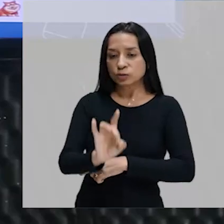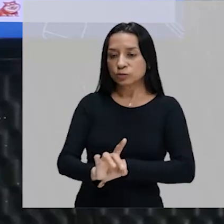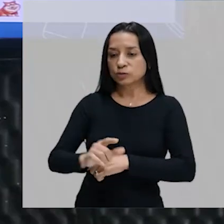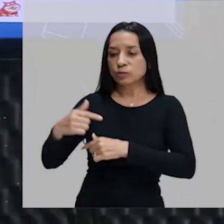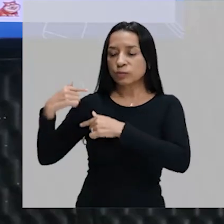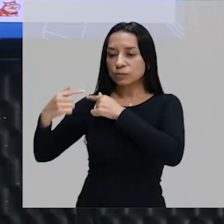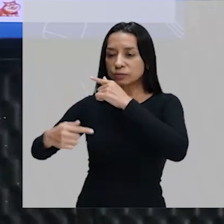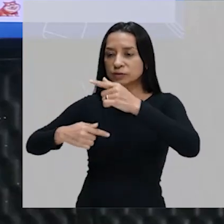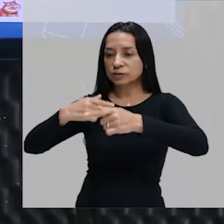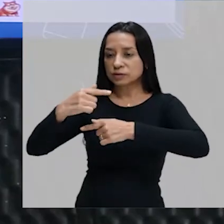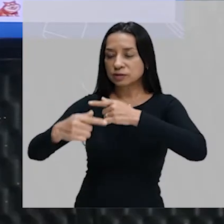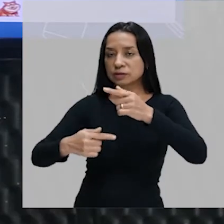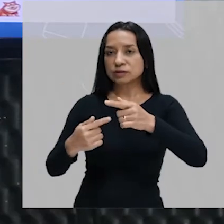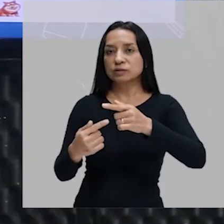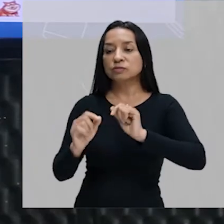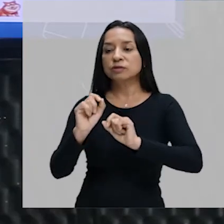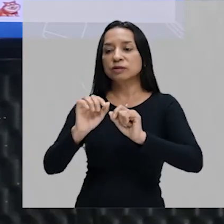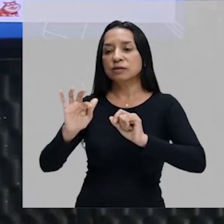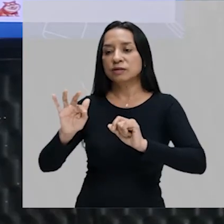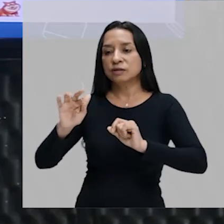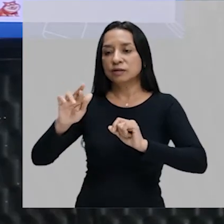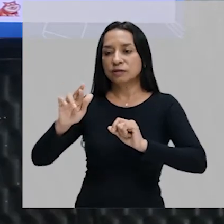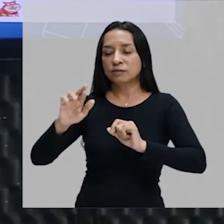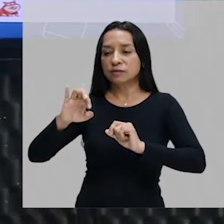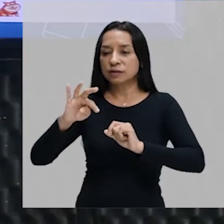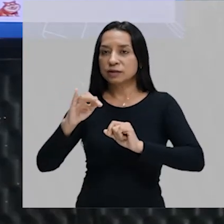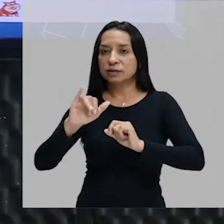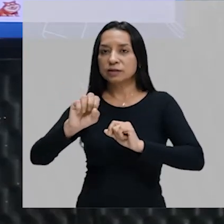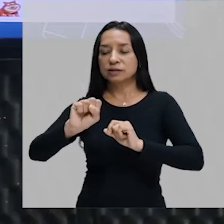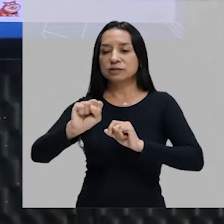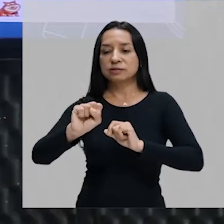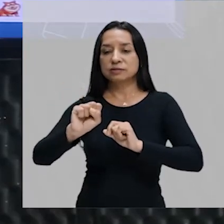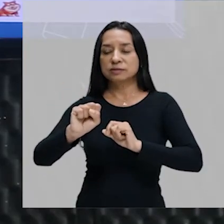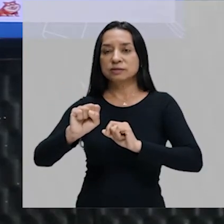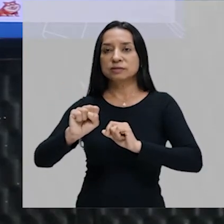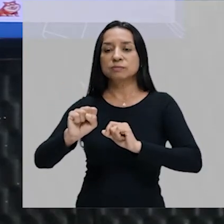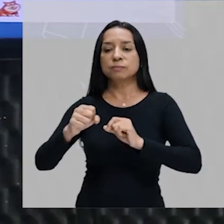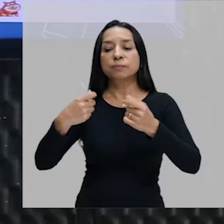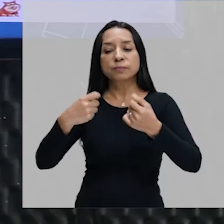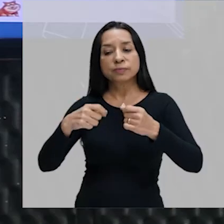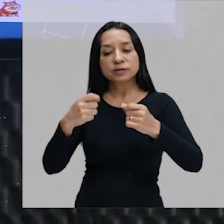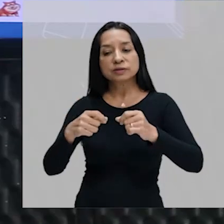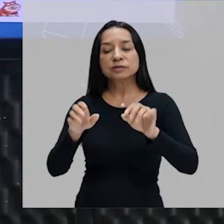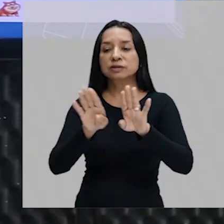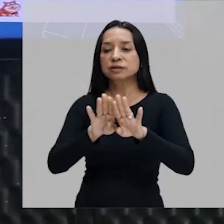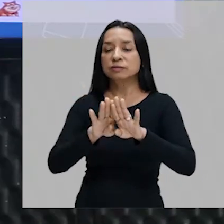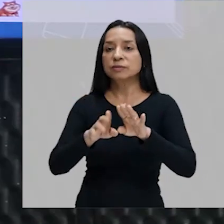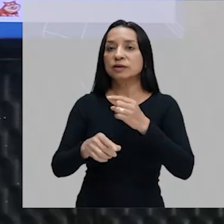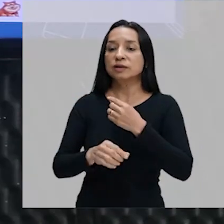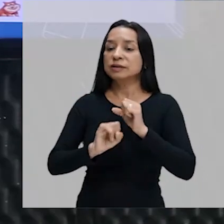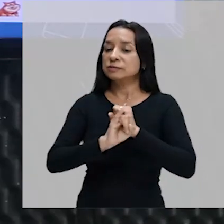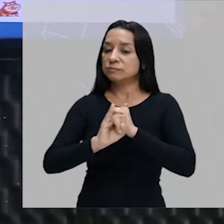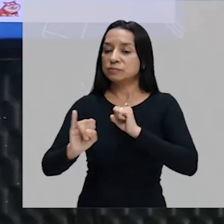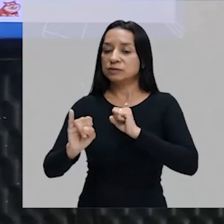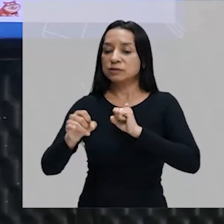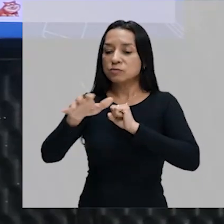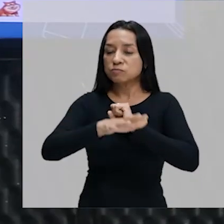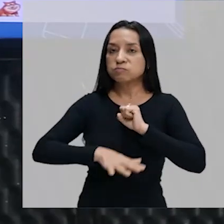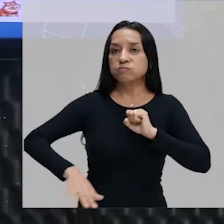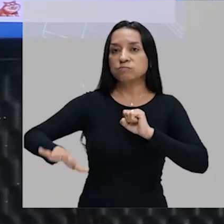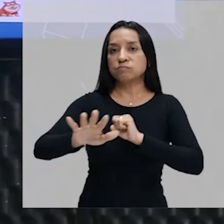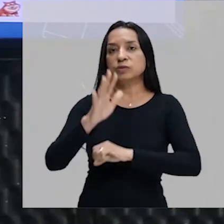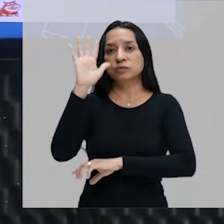mas também deve levar em consideração também se esses indivíduos, se em ambiente natural,